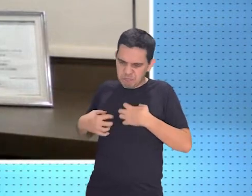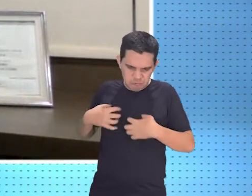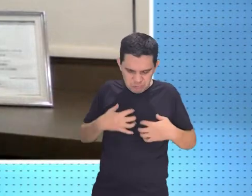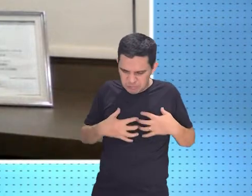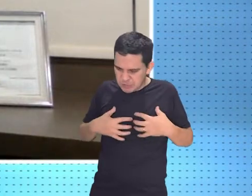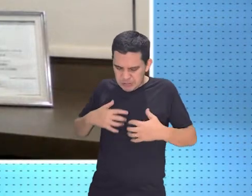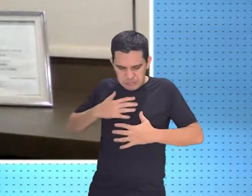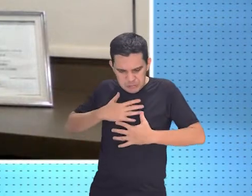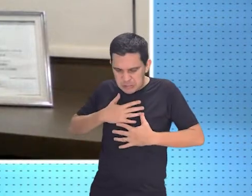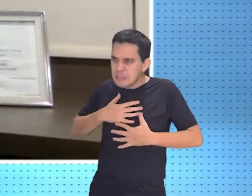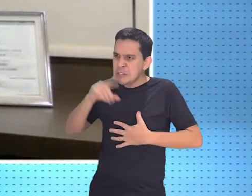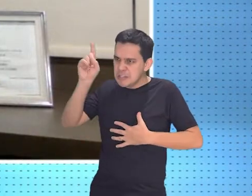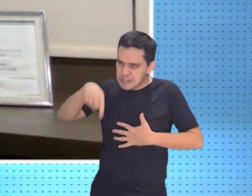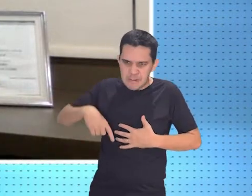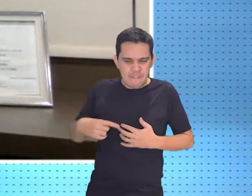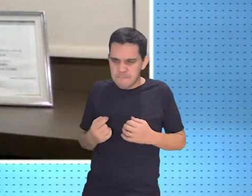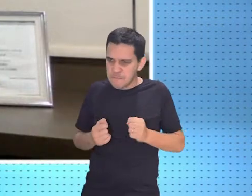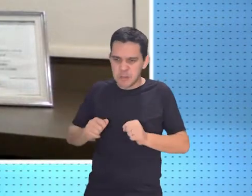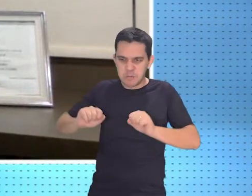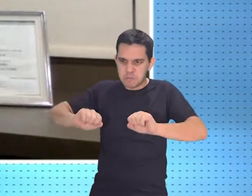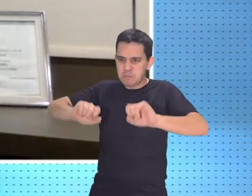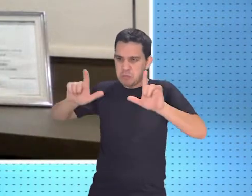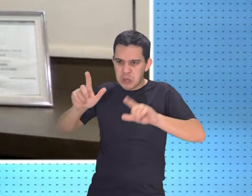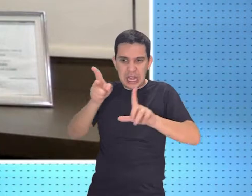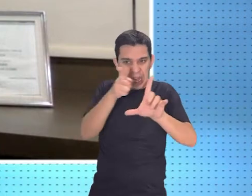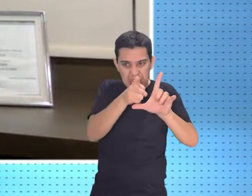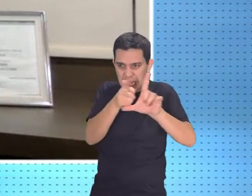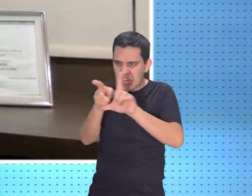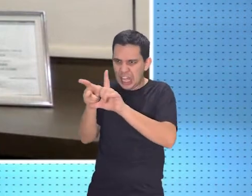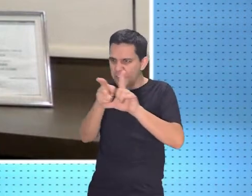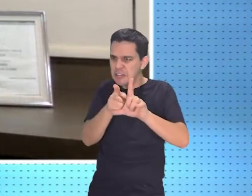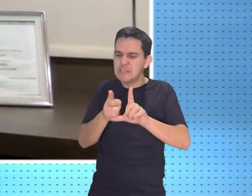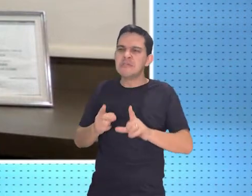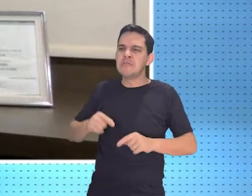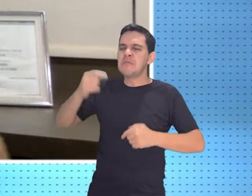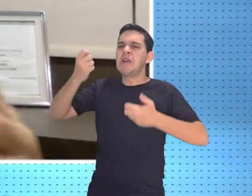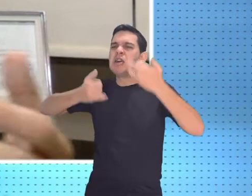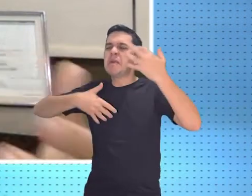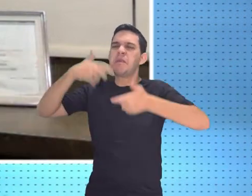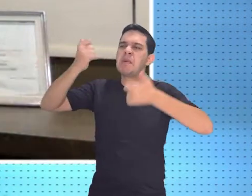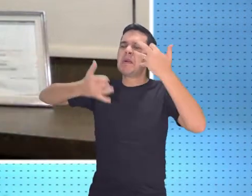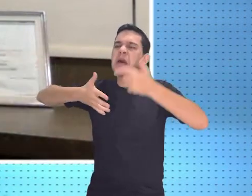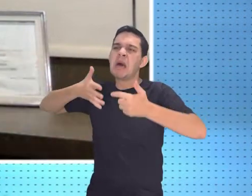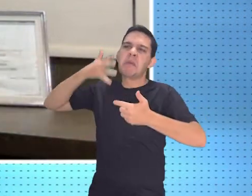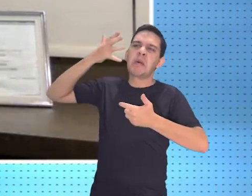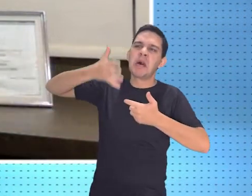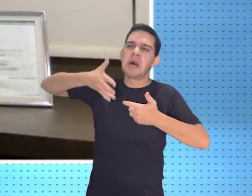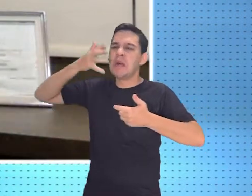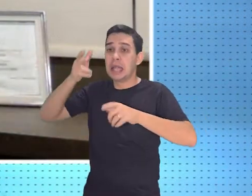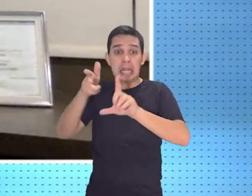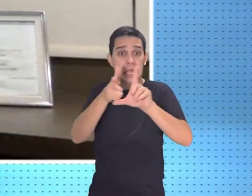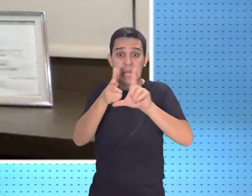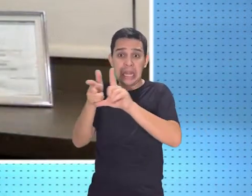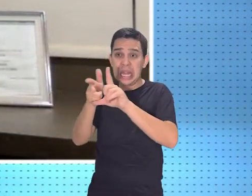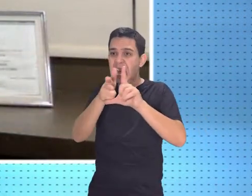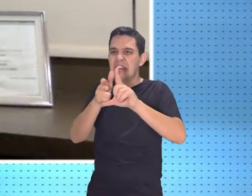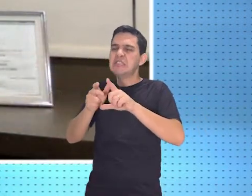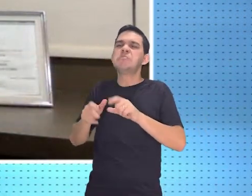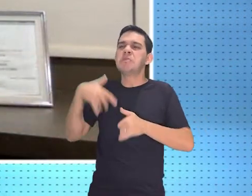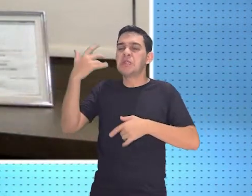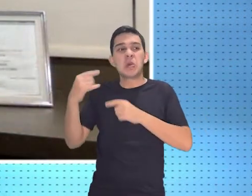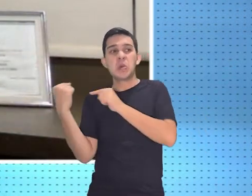liberdade de expressão. Essa live foi assistida por mais de 10 mil vezes e com